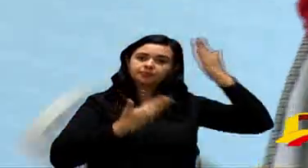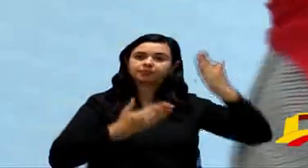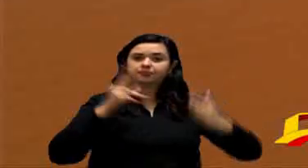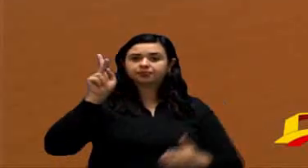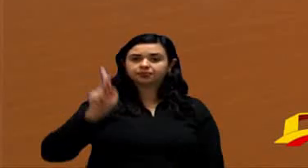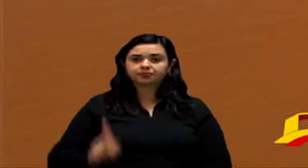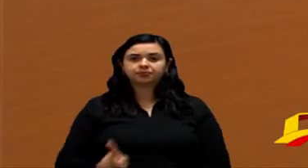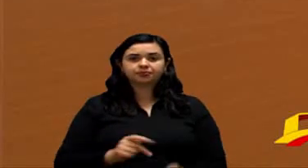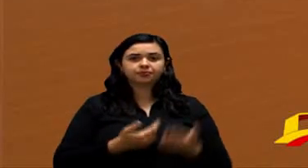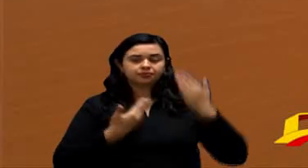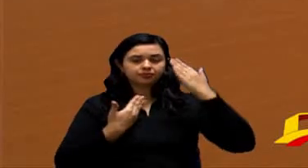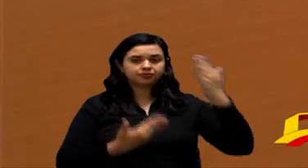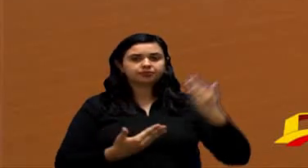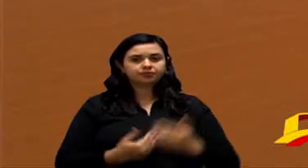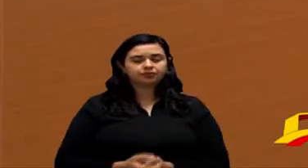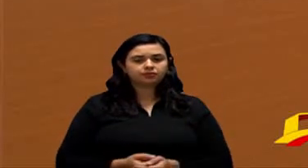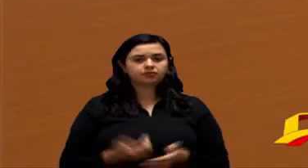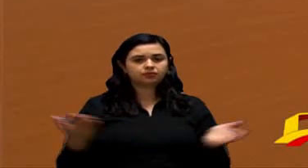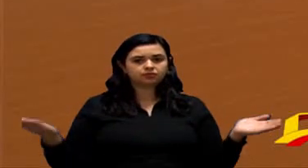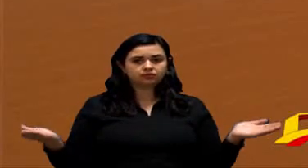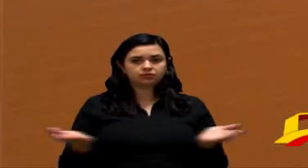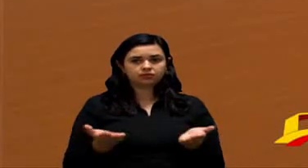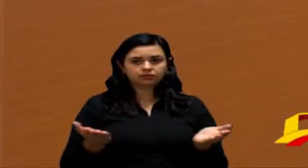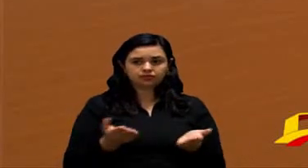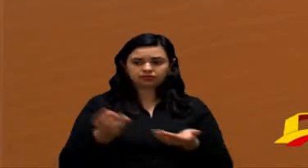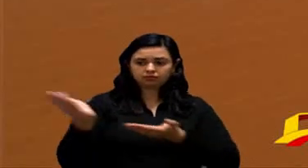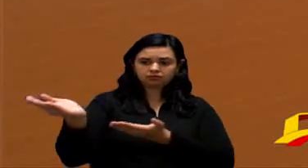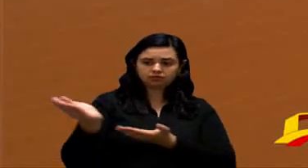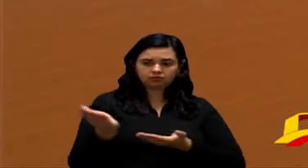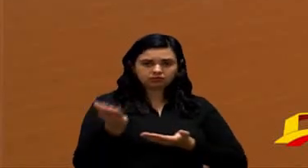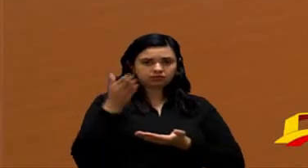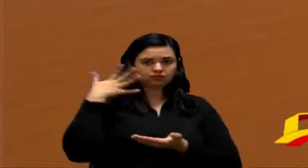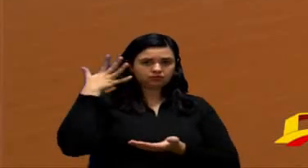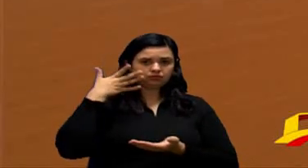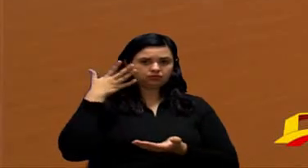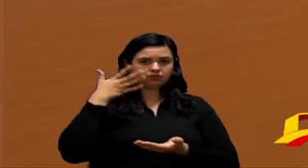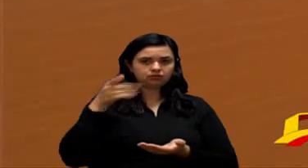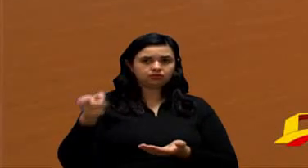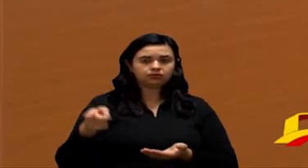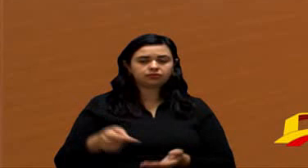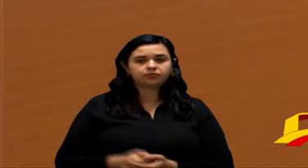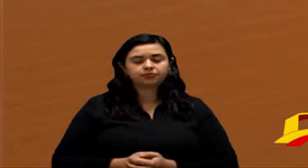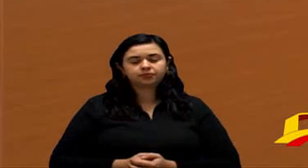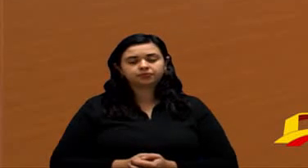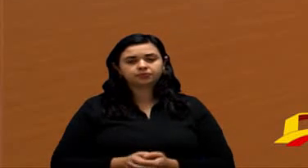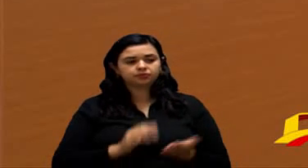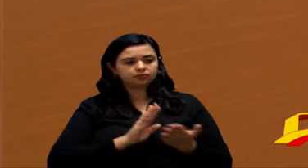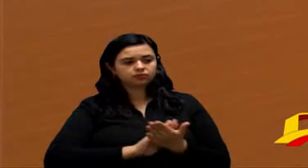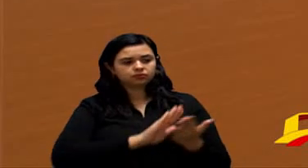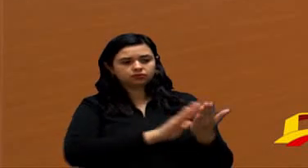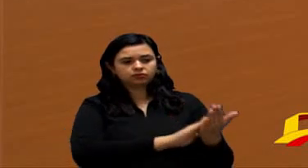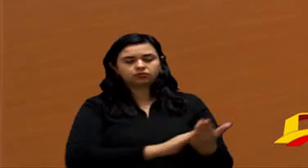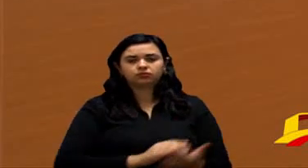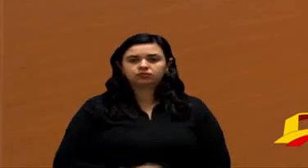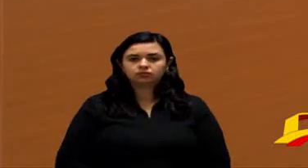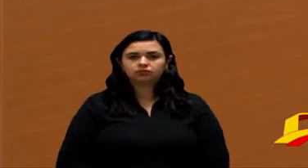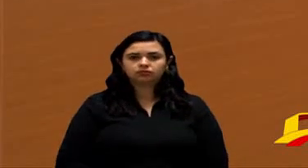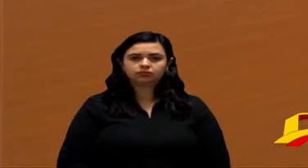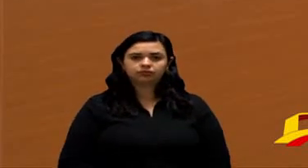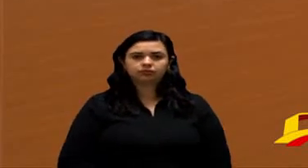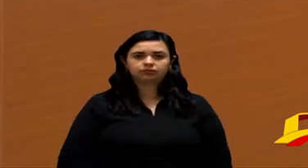obrigado eu gostaria de passar a palavra do nosso cerimonial vou passar para o cérebro já fazer